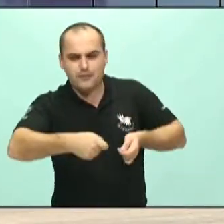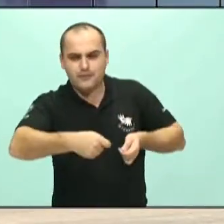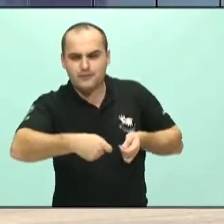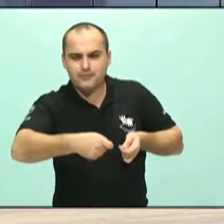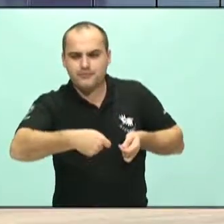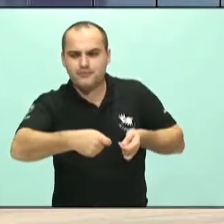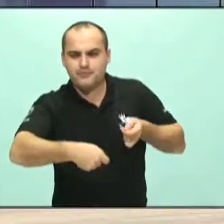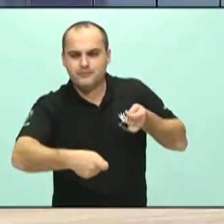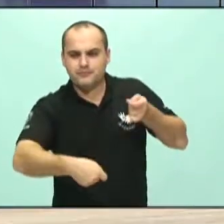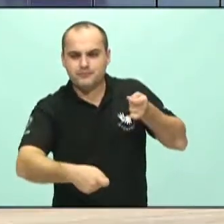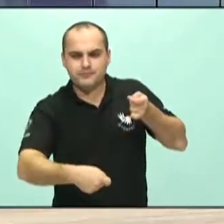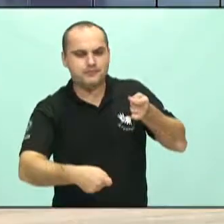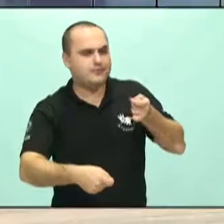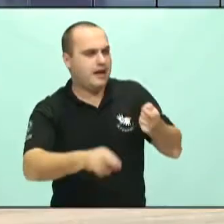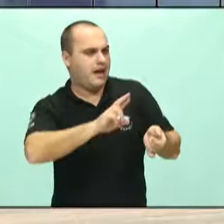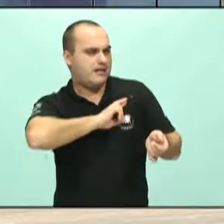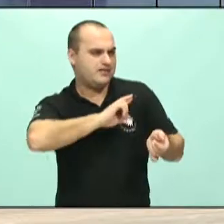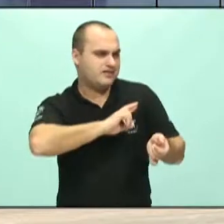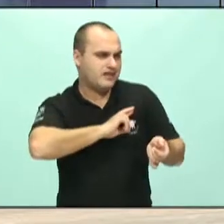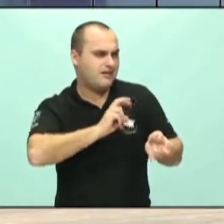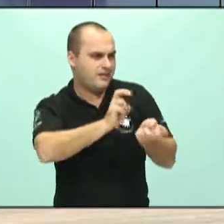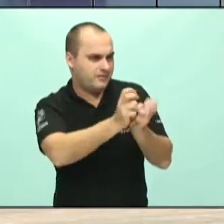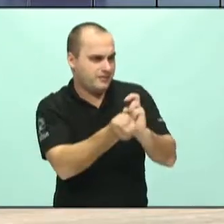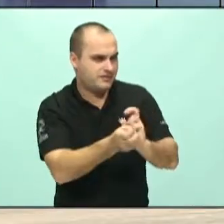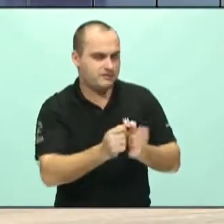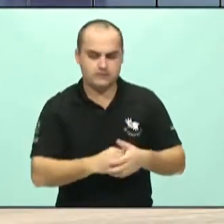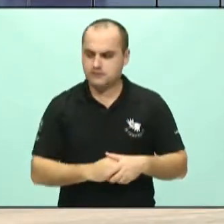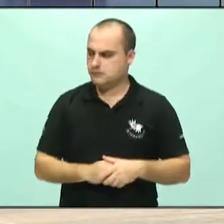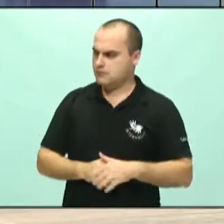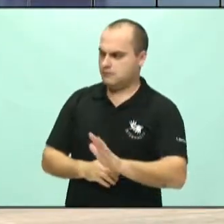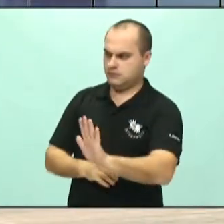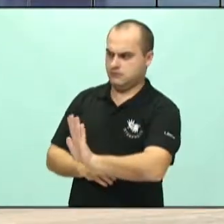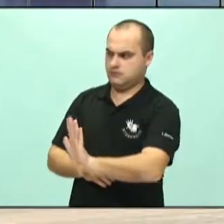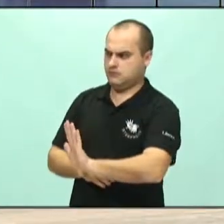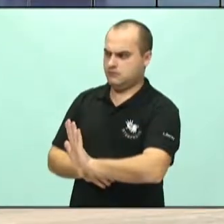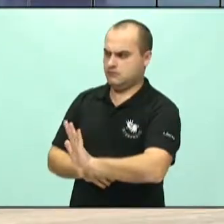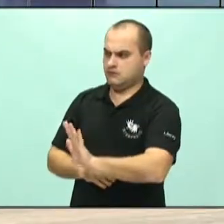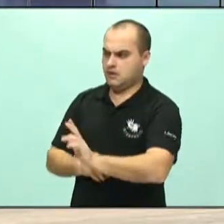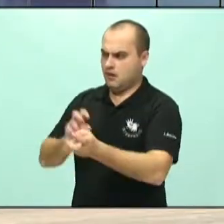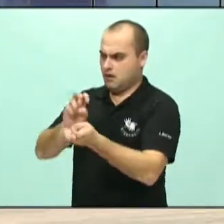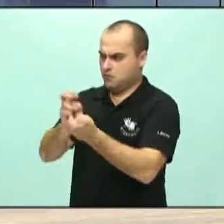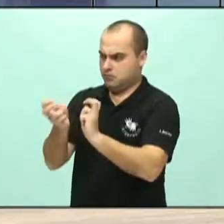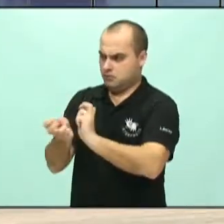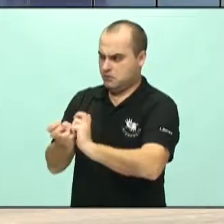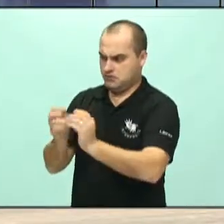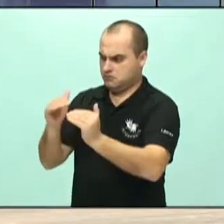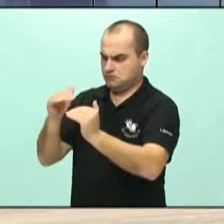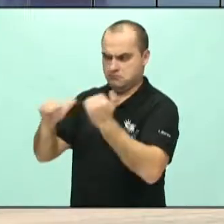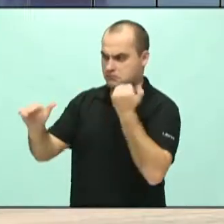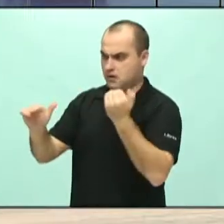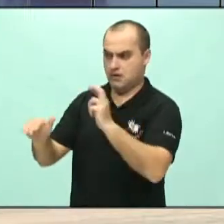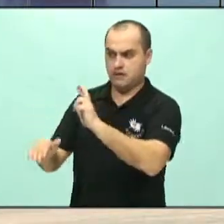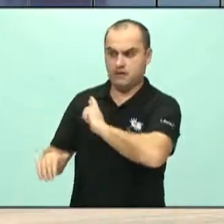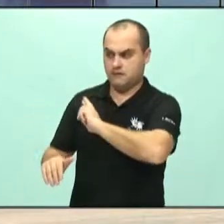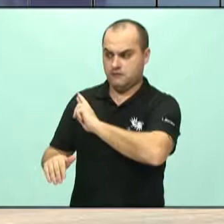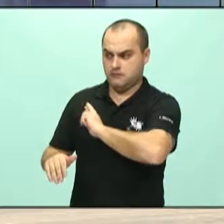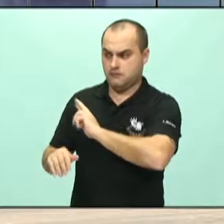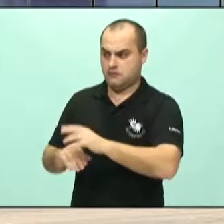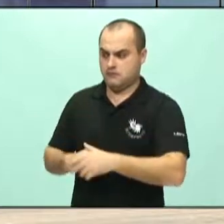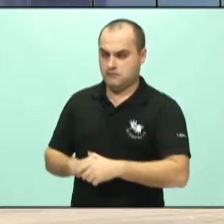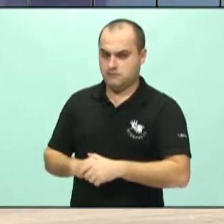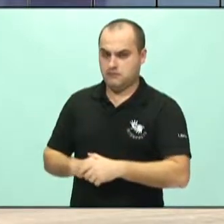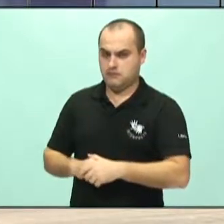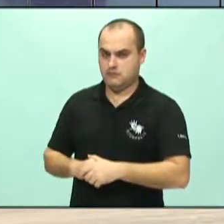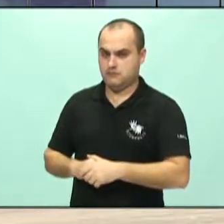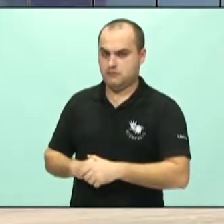religiosidade da capoeira. Eu falei assim, filho, a capoeira não tem nada a ver com religião. Quem tem religião é o Neymar, a